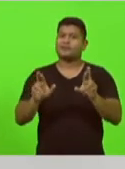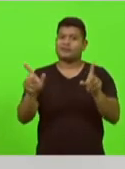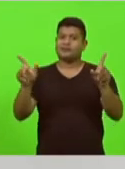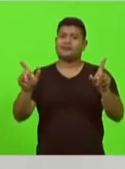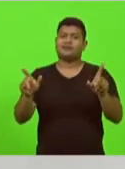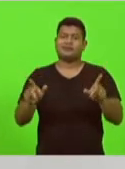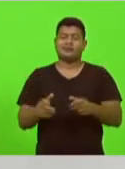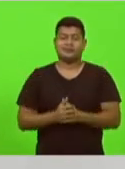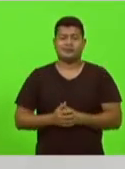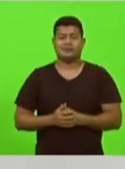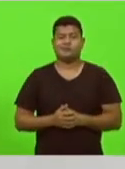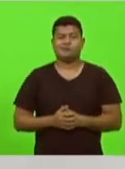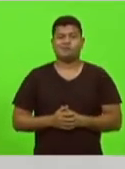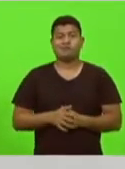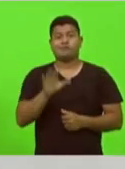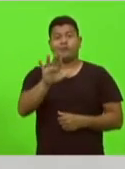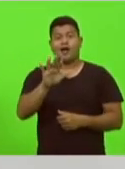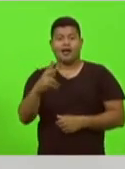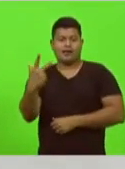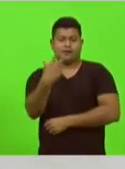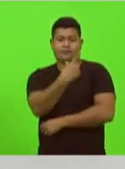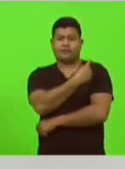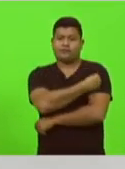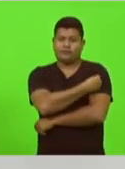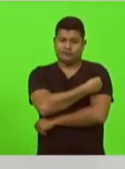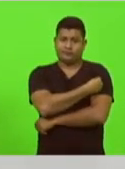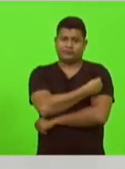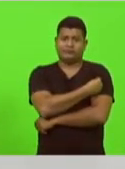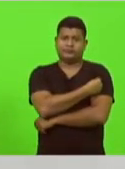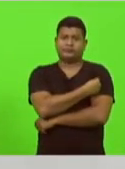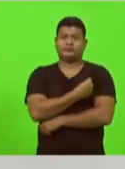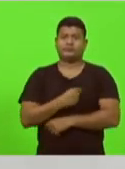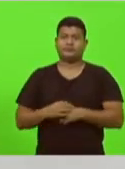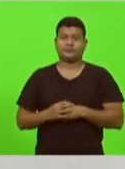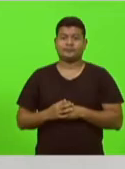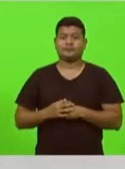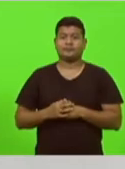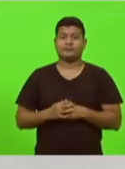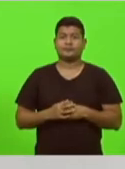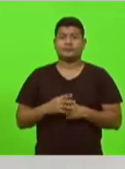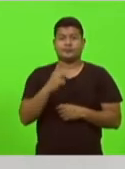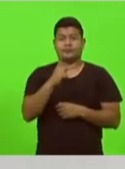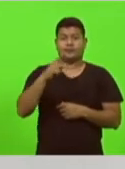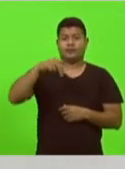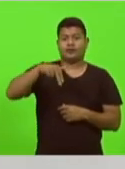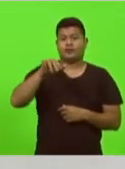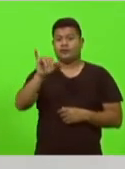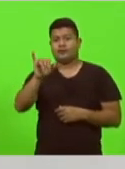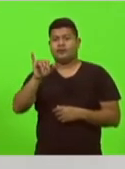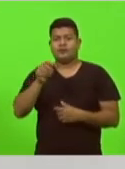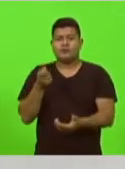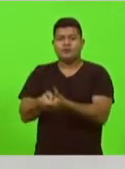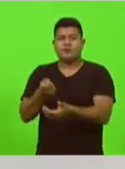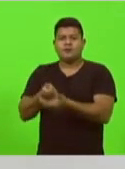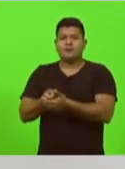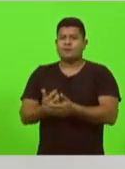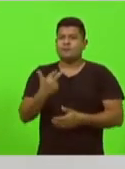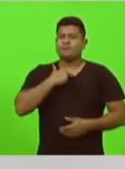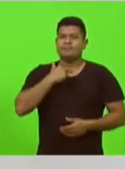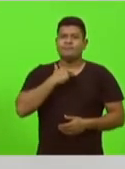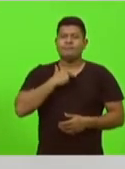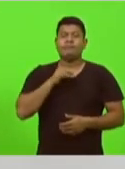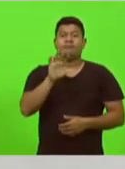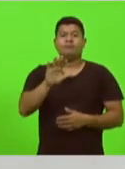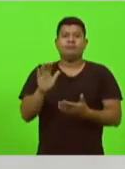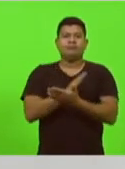Mas como a vacina não está no PNI, não pode obrigar, mas sorrateiramente usa-se